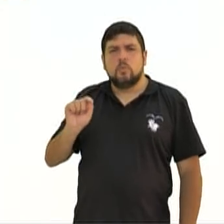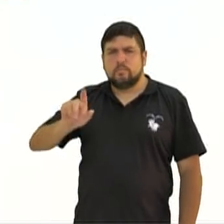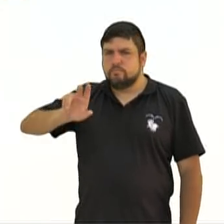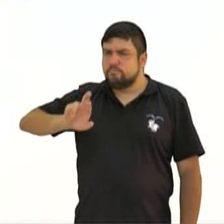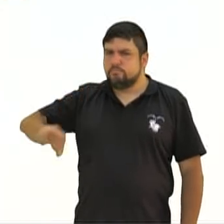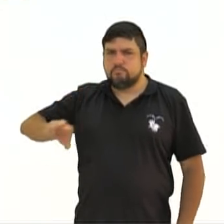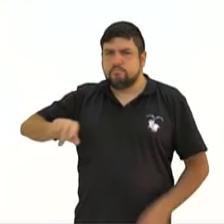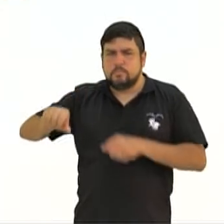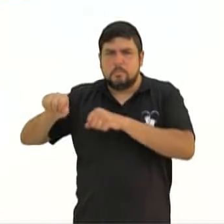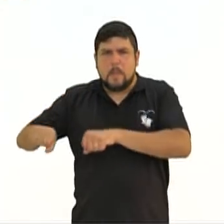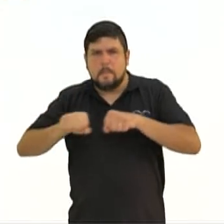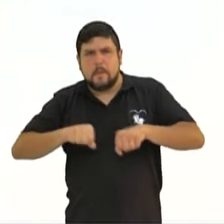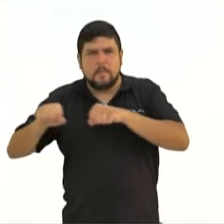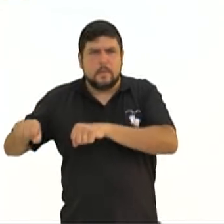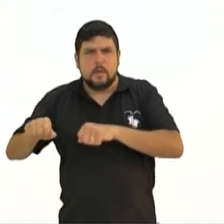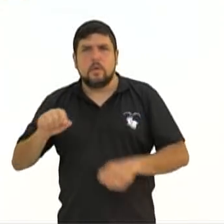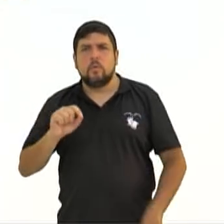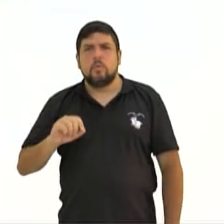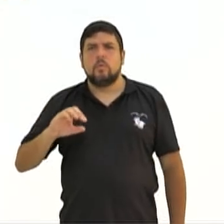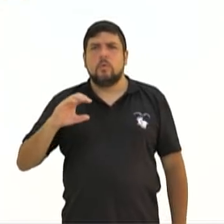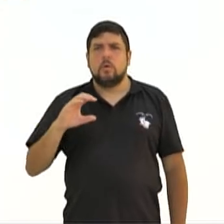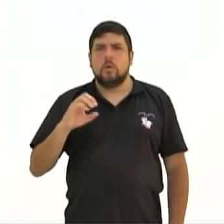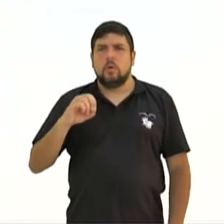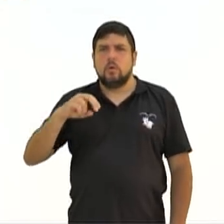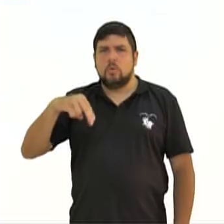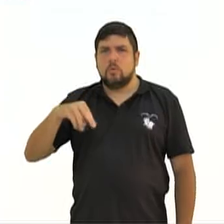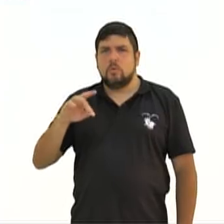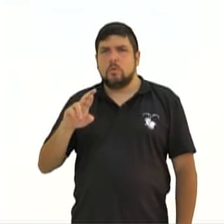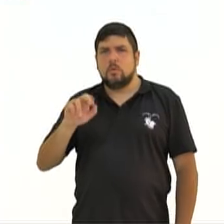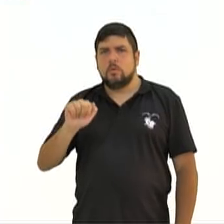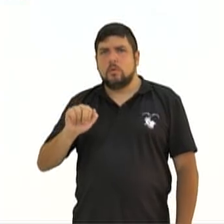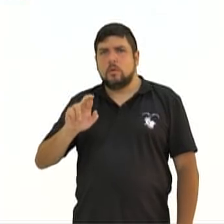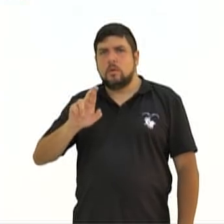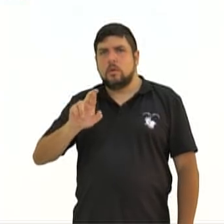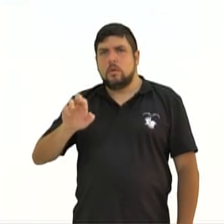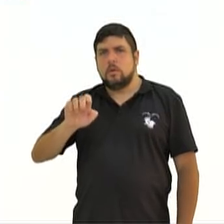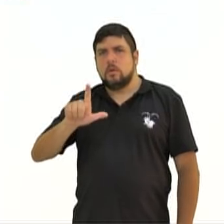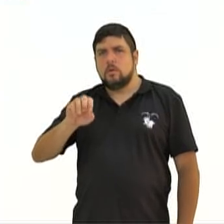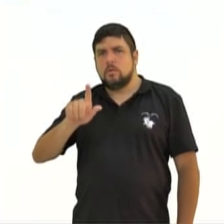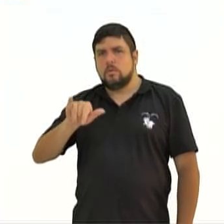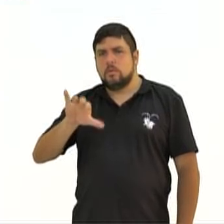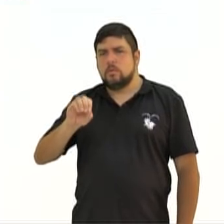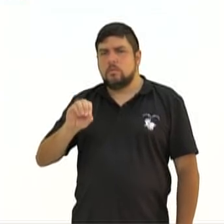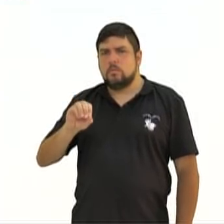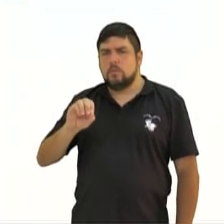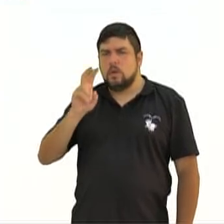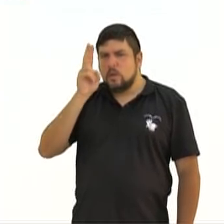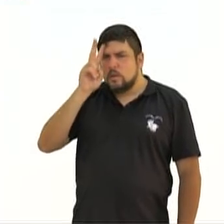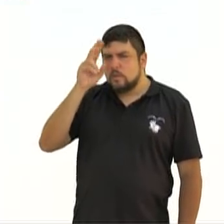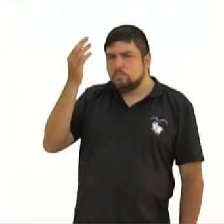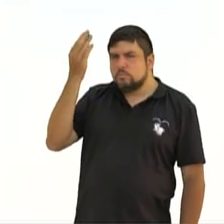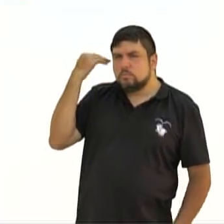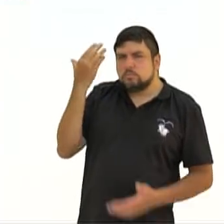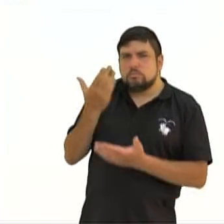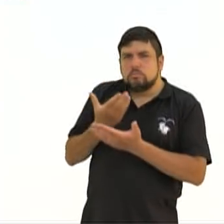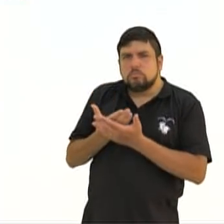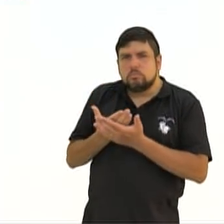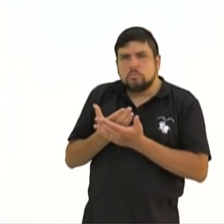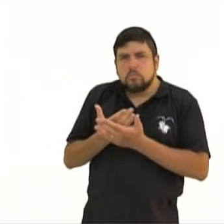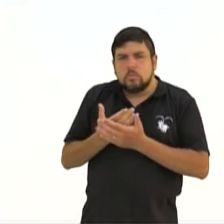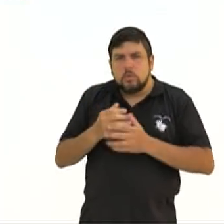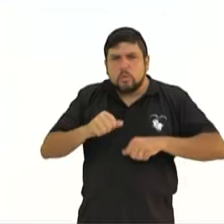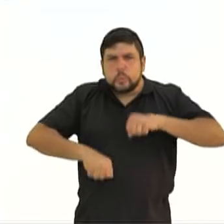mountain bike é o contrarrelógio. Lembra que nós estudamos essa modalidade lá quando a gente viu o ciclismo de